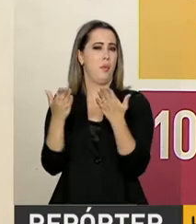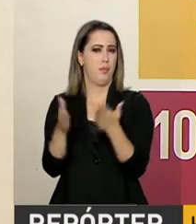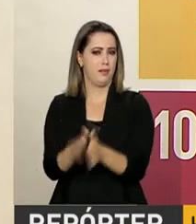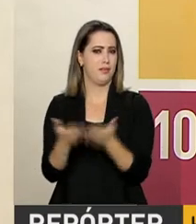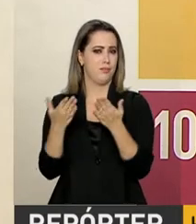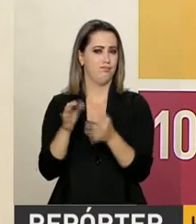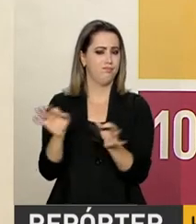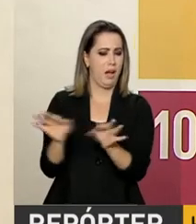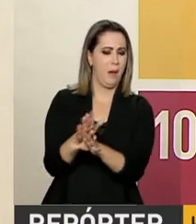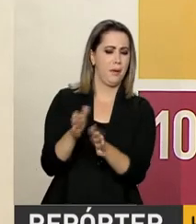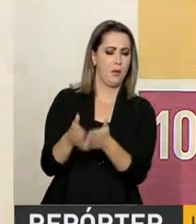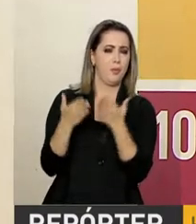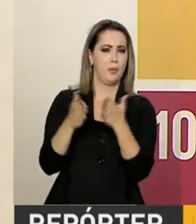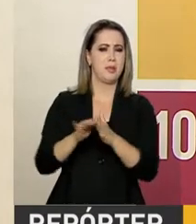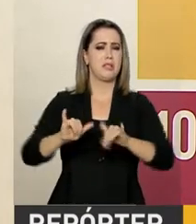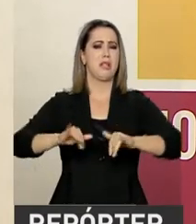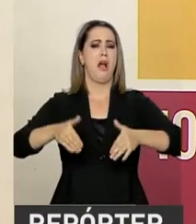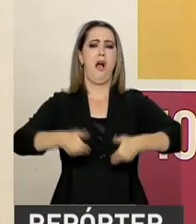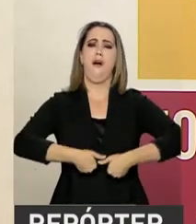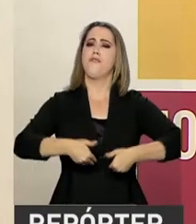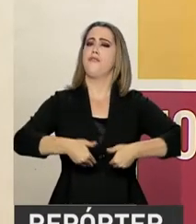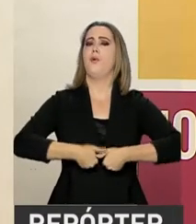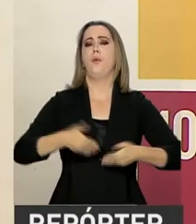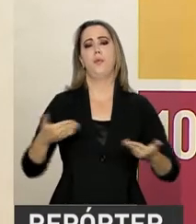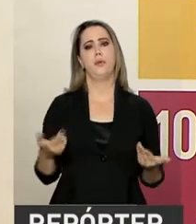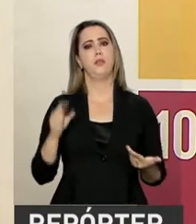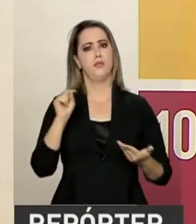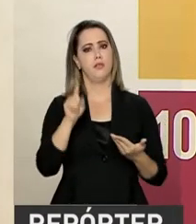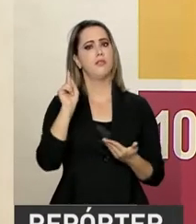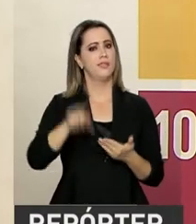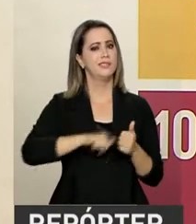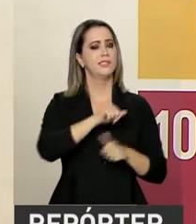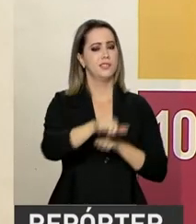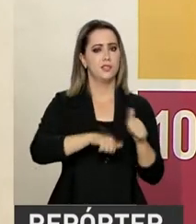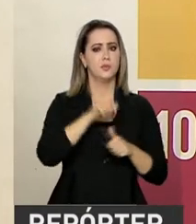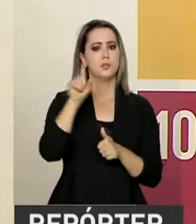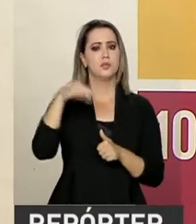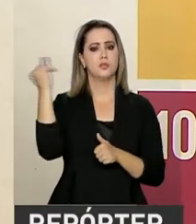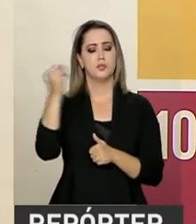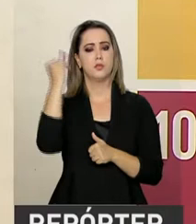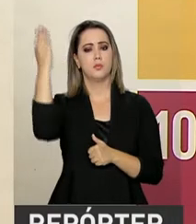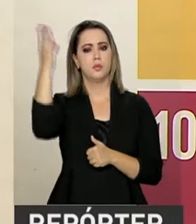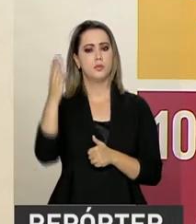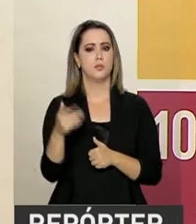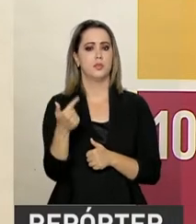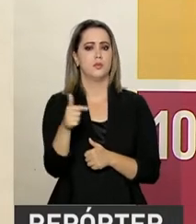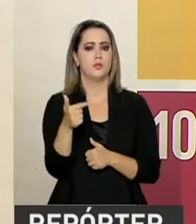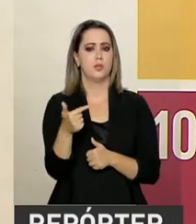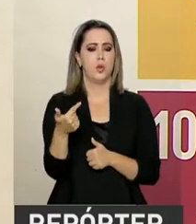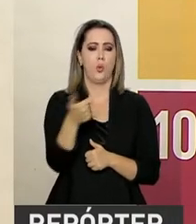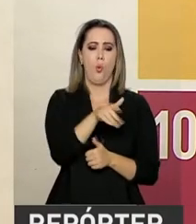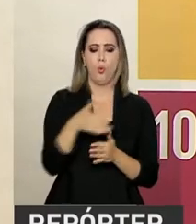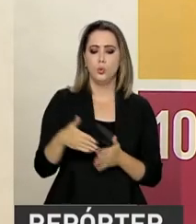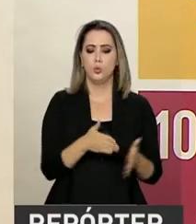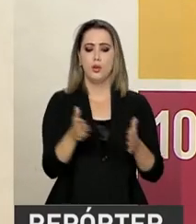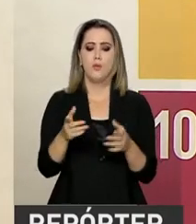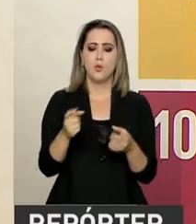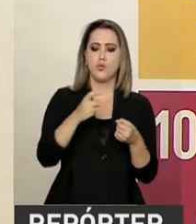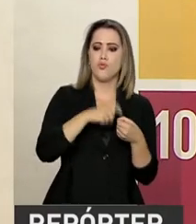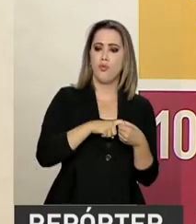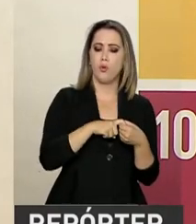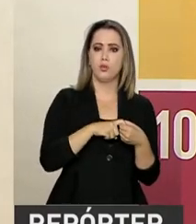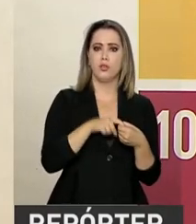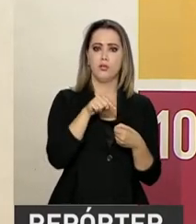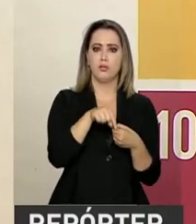sobretudo combate à fome né as reformas são fundamentais no brasil não há outra forma a gente voltar a